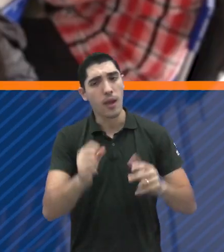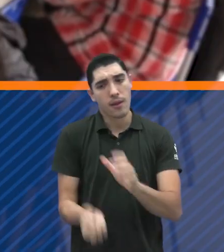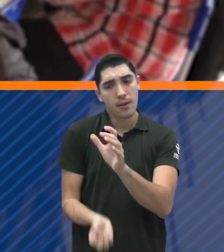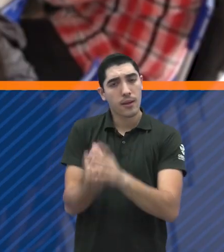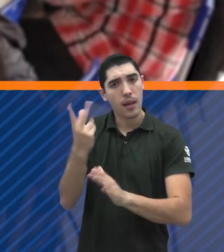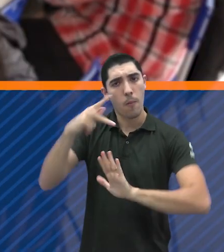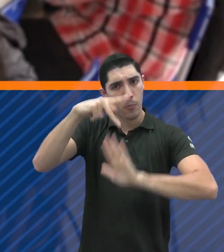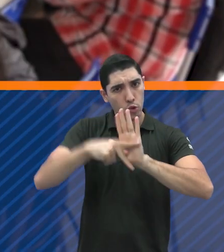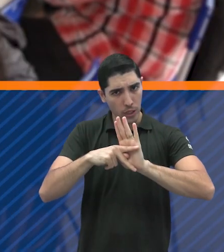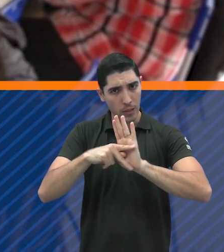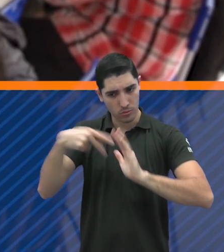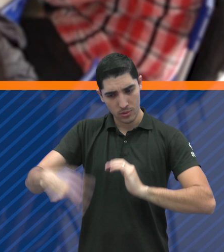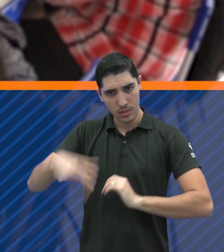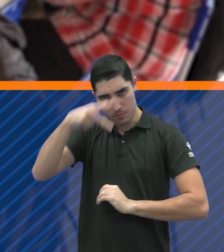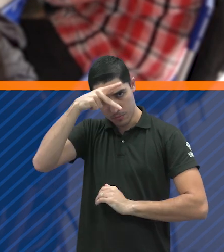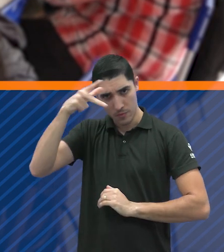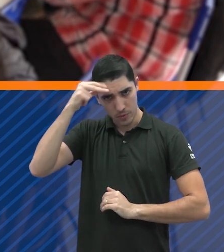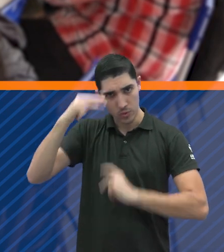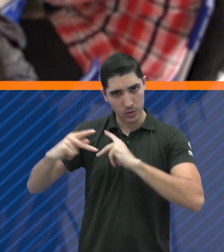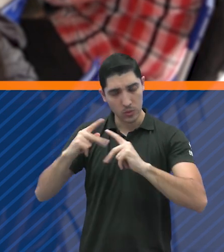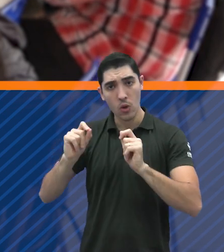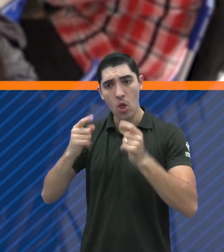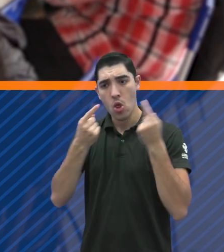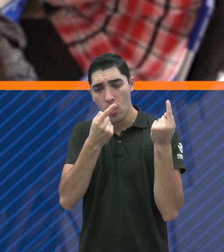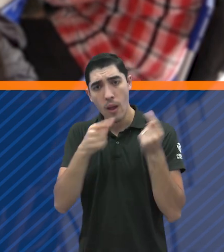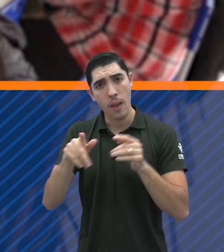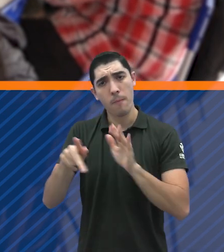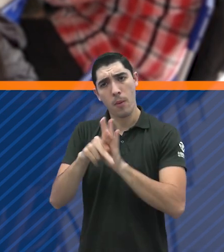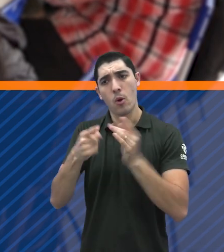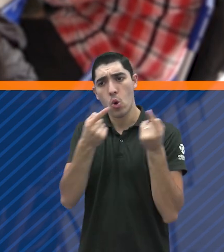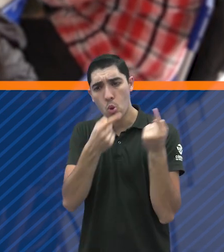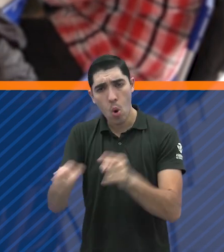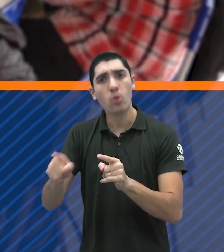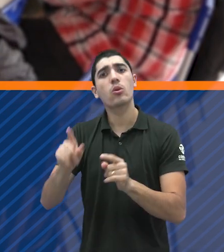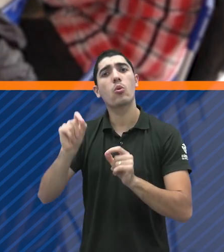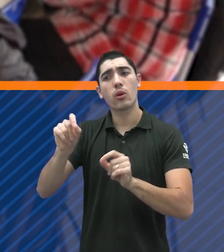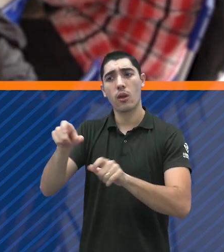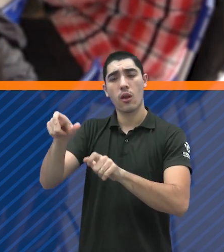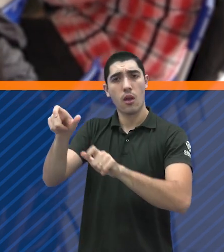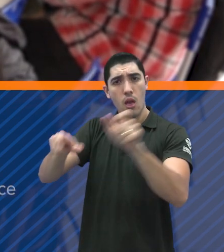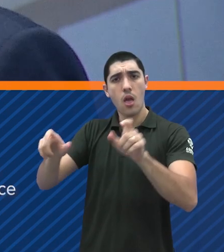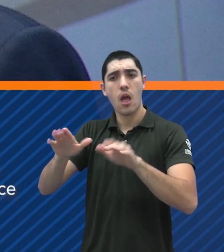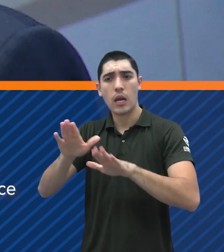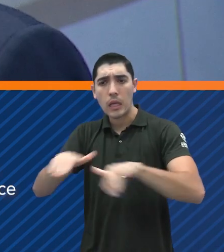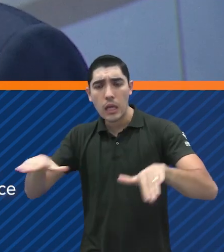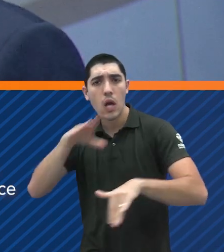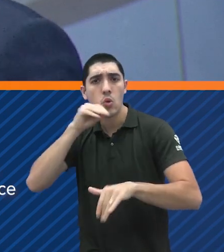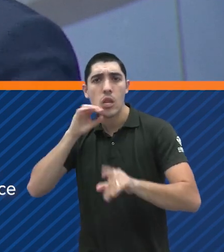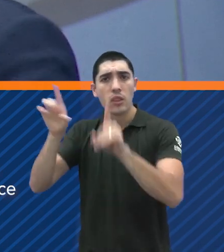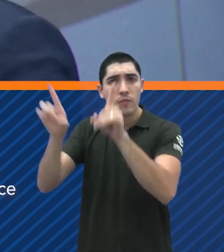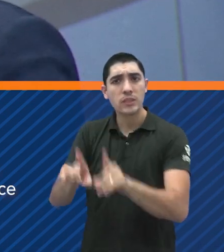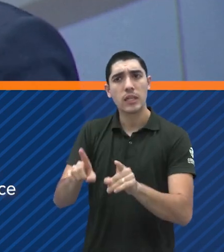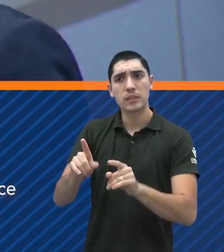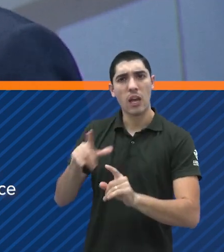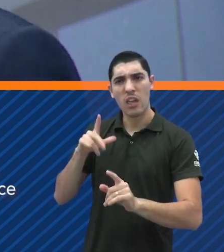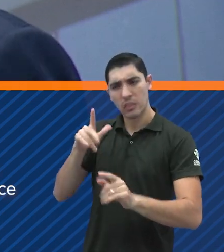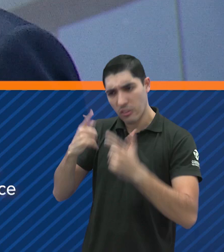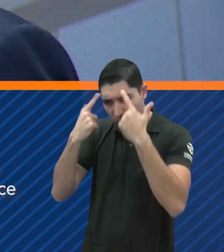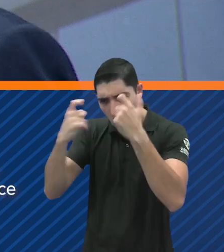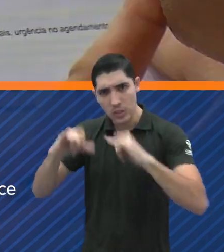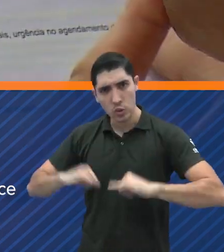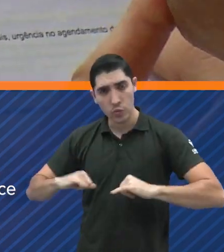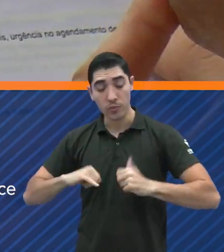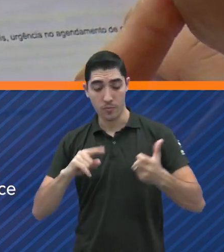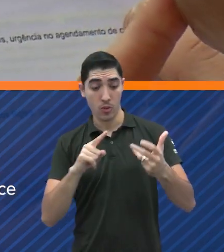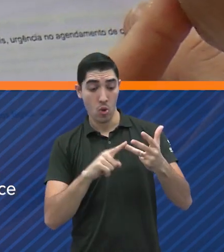programa municipal de combate aos maus-tratos contra crianças e adolescentes com deficiência. Fabião tem outro projeto na